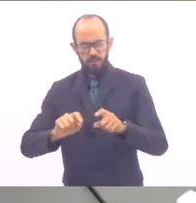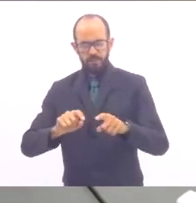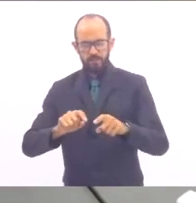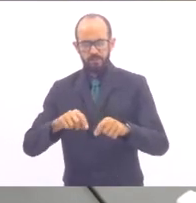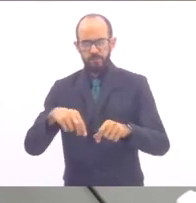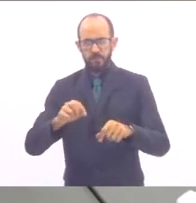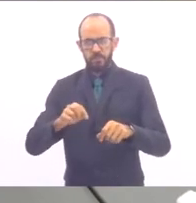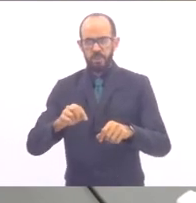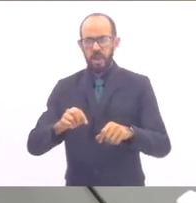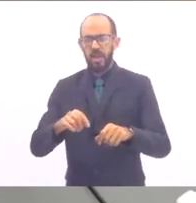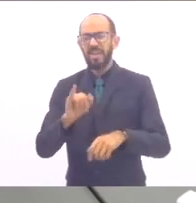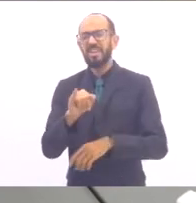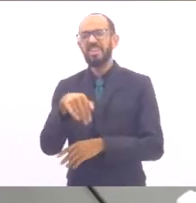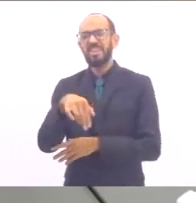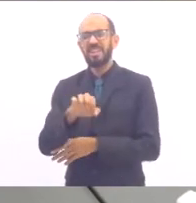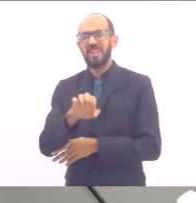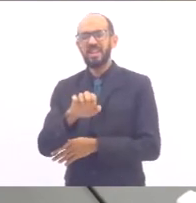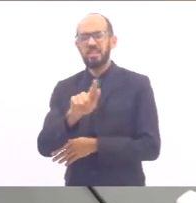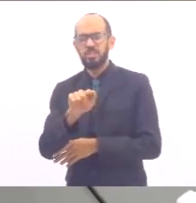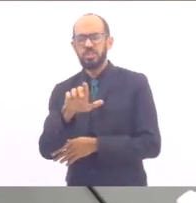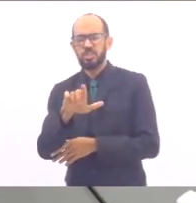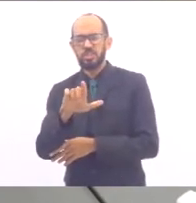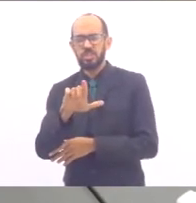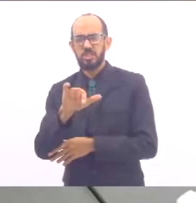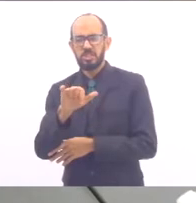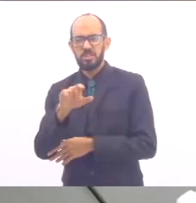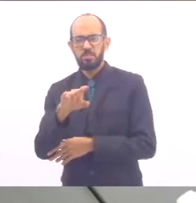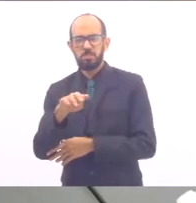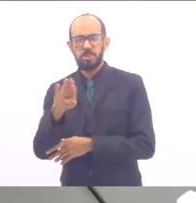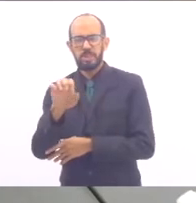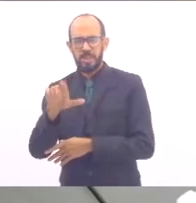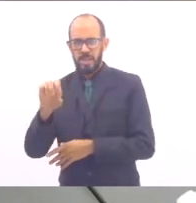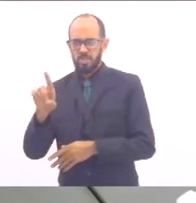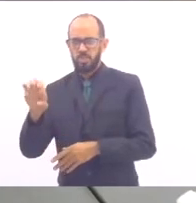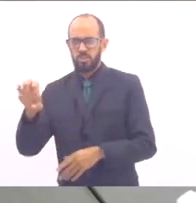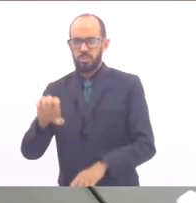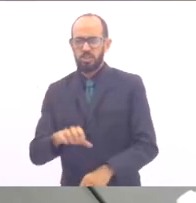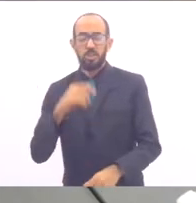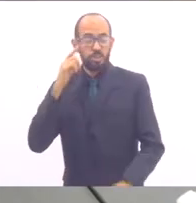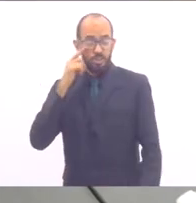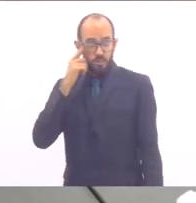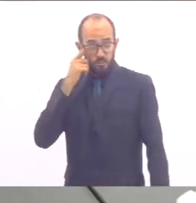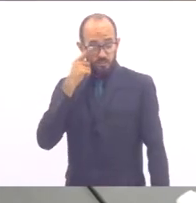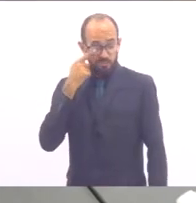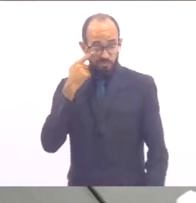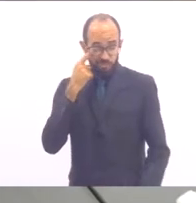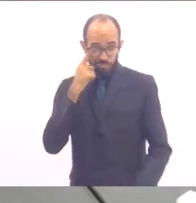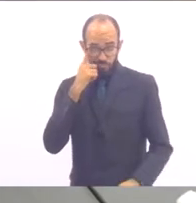na inexigibilidade para esses pontos. Em referente ao Recicla RJ,